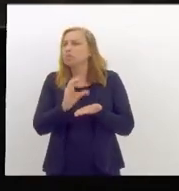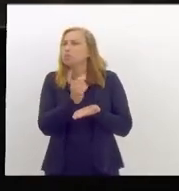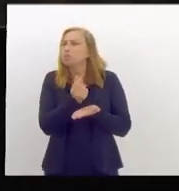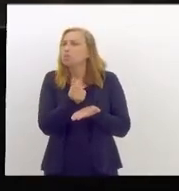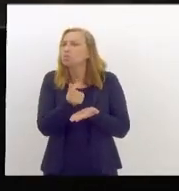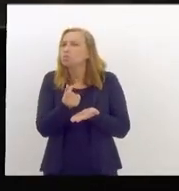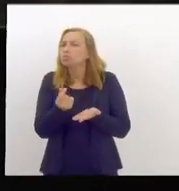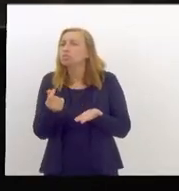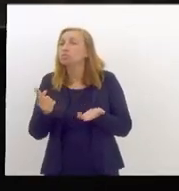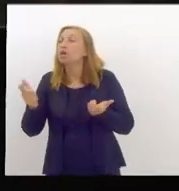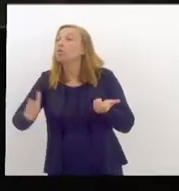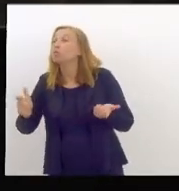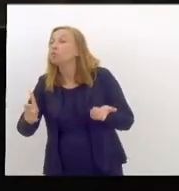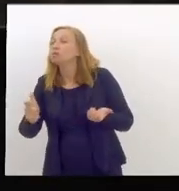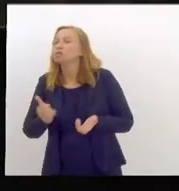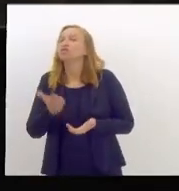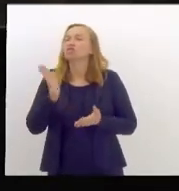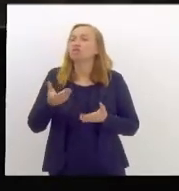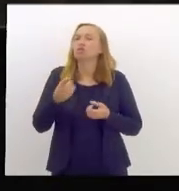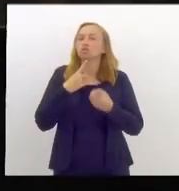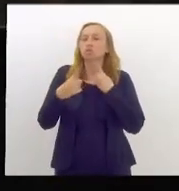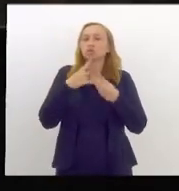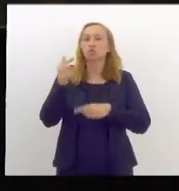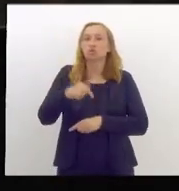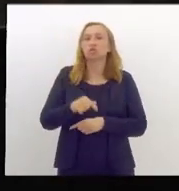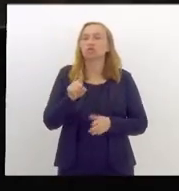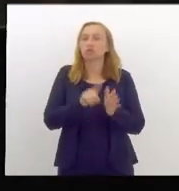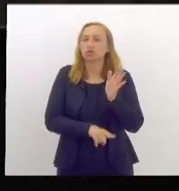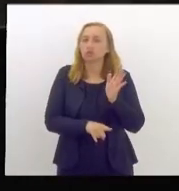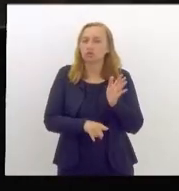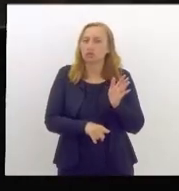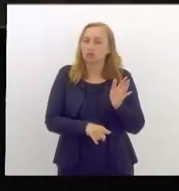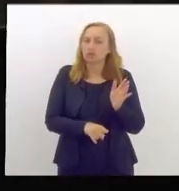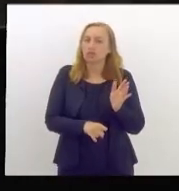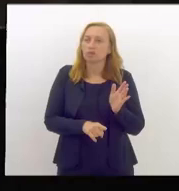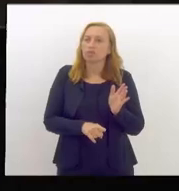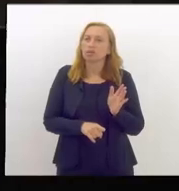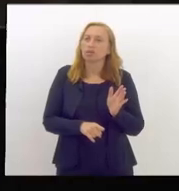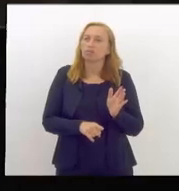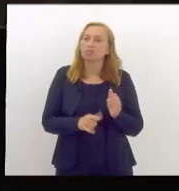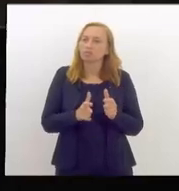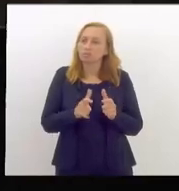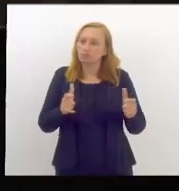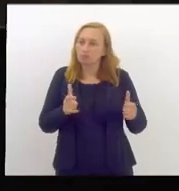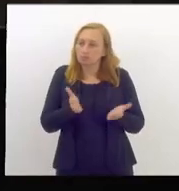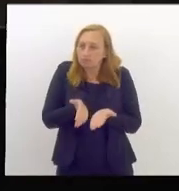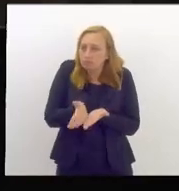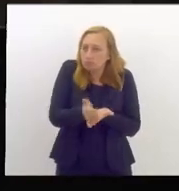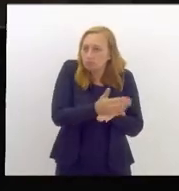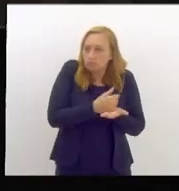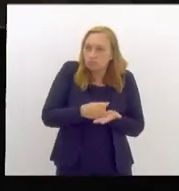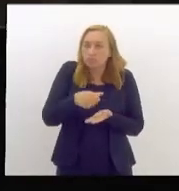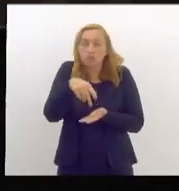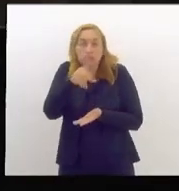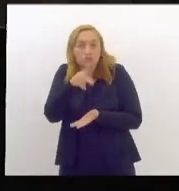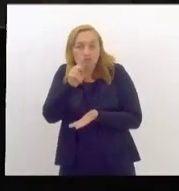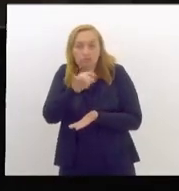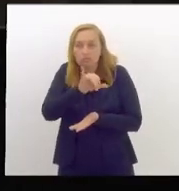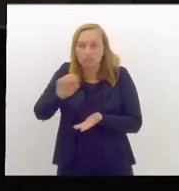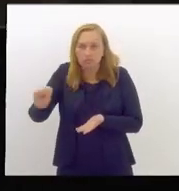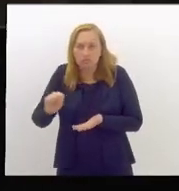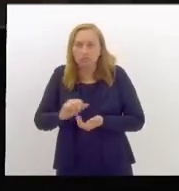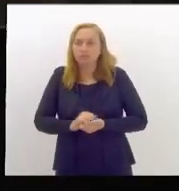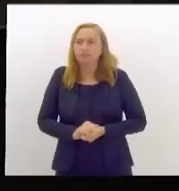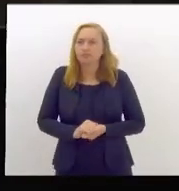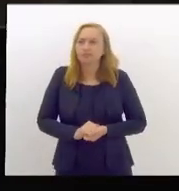Então se a gente já discutiu aqui anteriormente uma redução expressiva né da arrecadação dos raios do petróleo e do